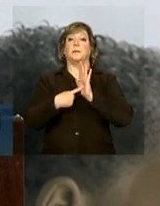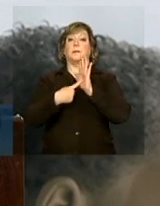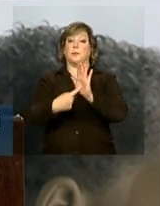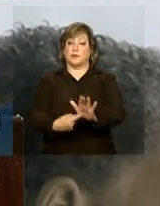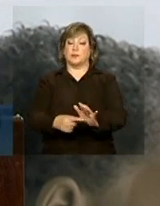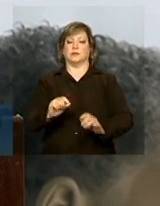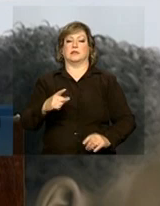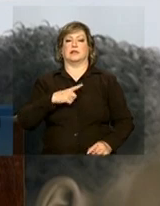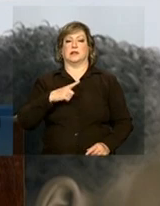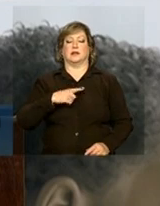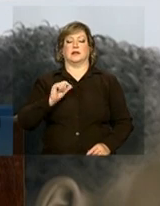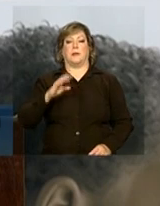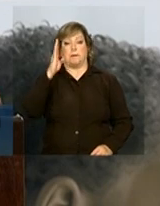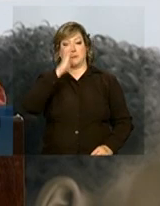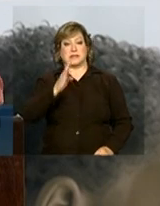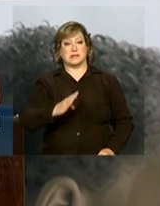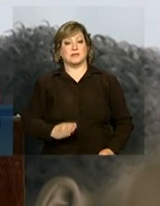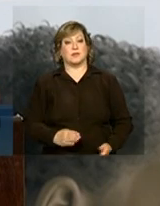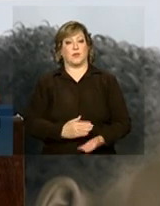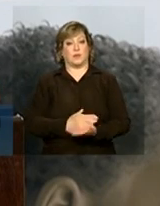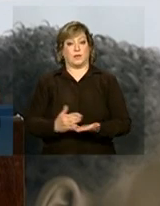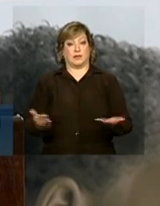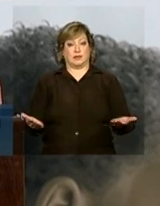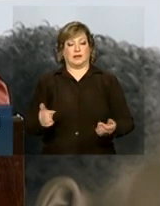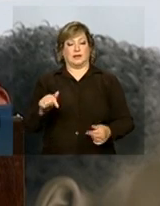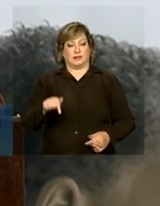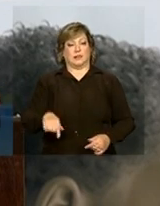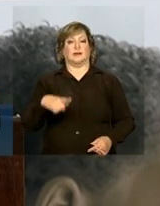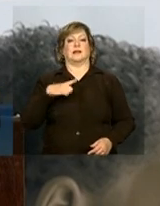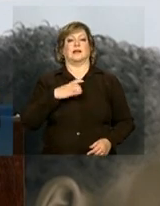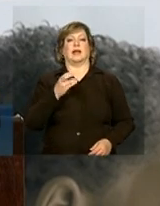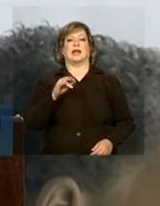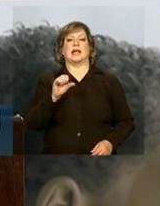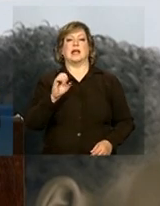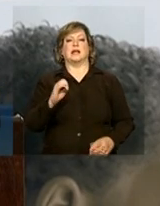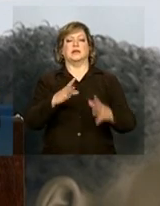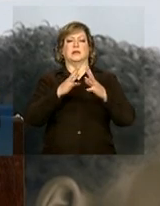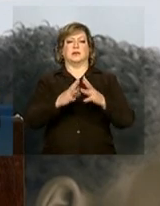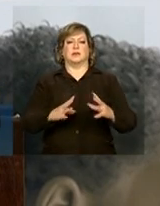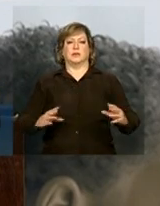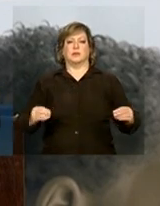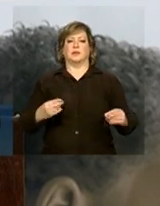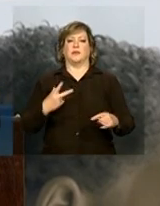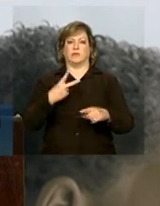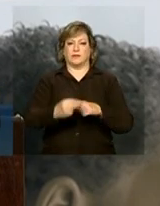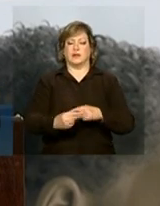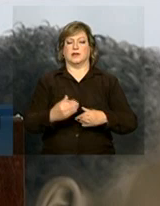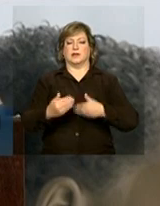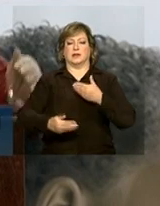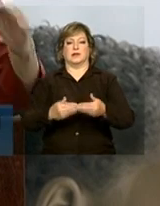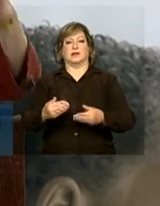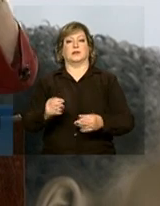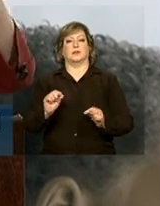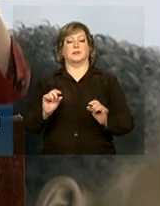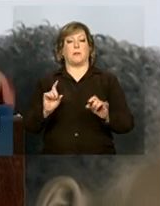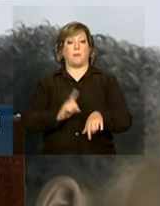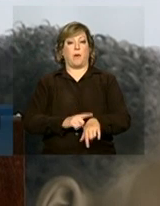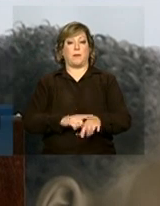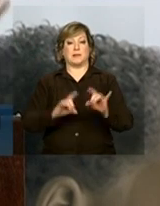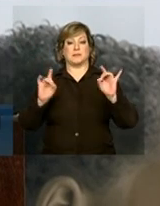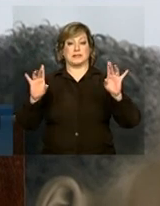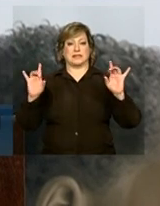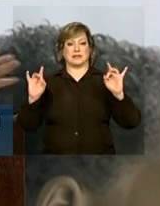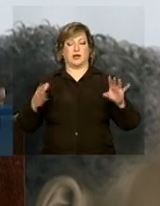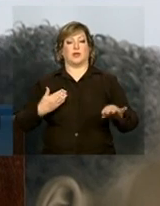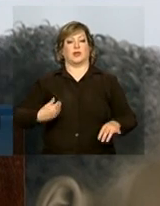mostraram que o Brasil passa essa crise com uma situação especial. Nós mantemos